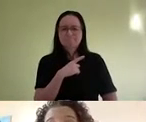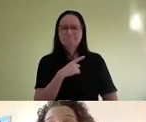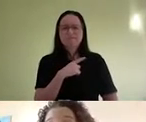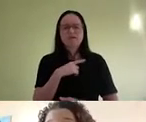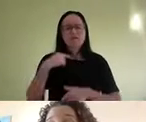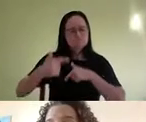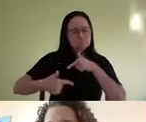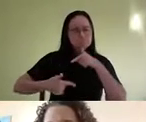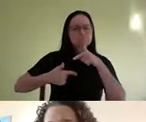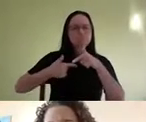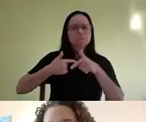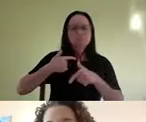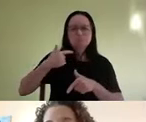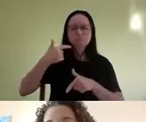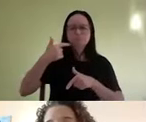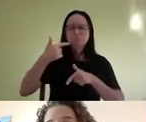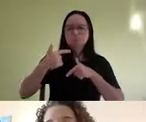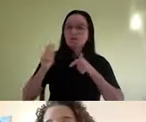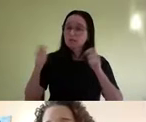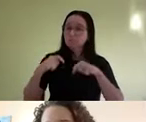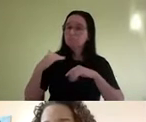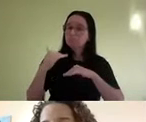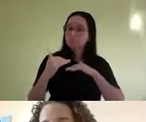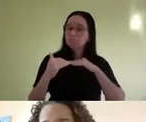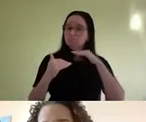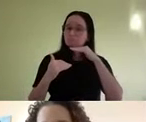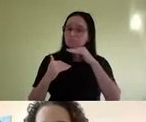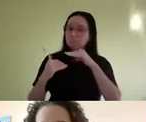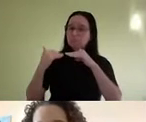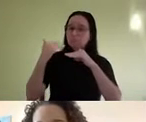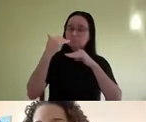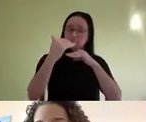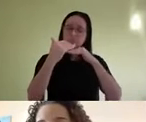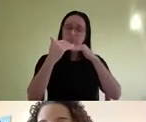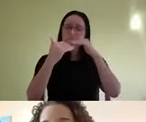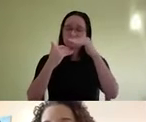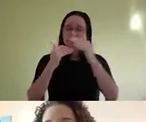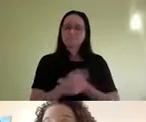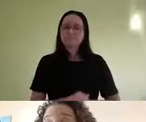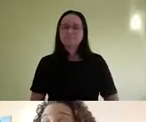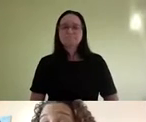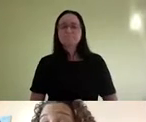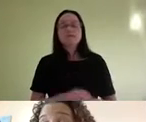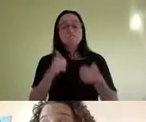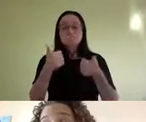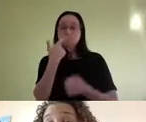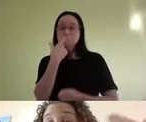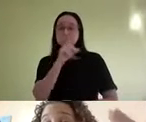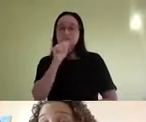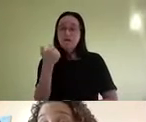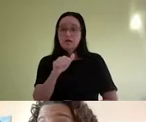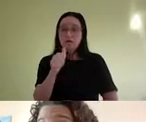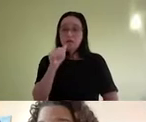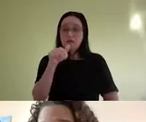e a minha carreira foi evoluindo, então eu, depois de chegar na analista sênior, eu comecei a ser, eu fui